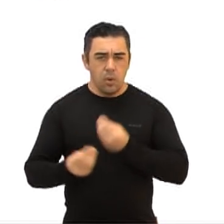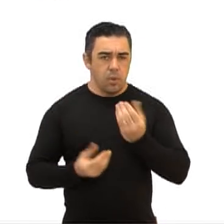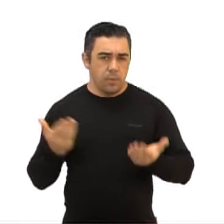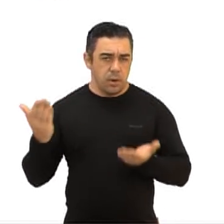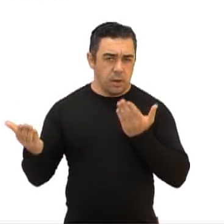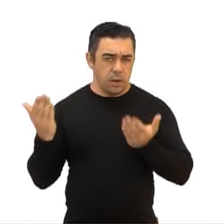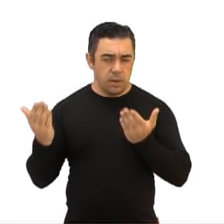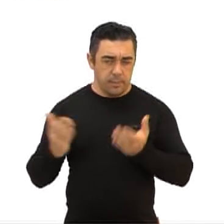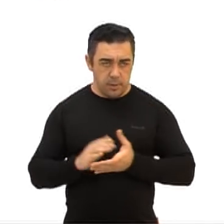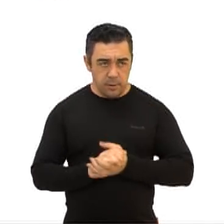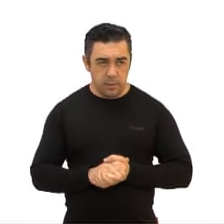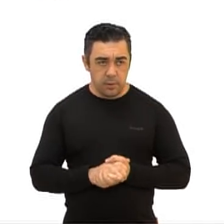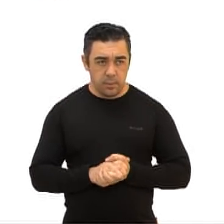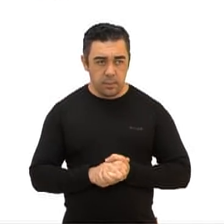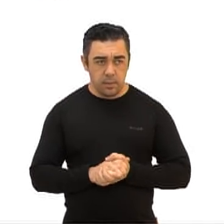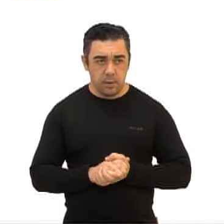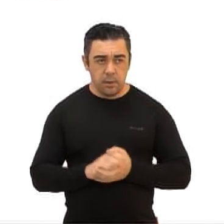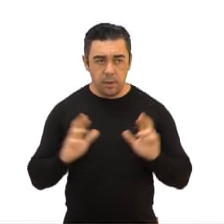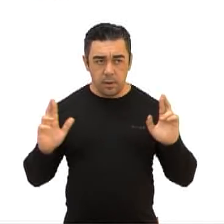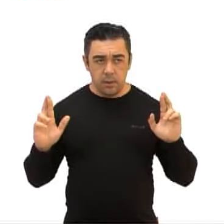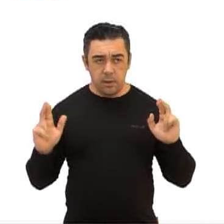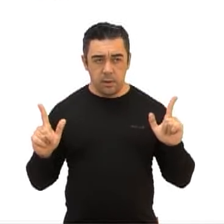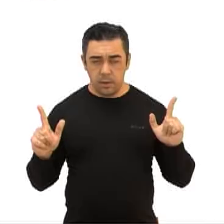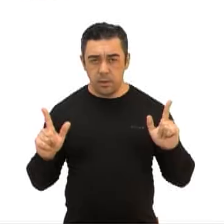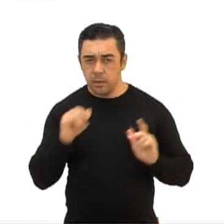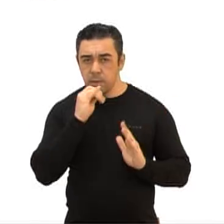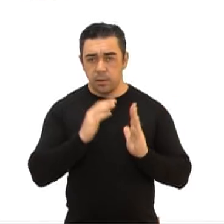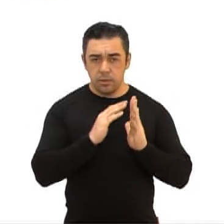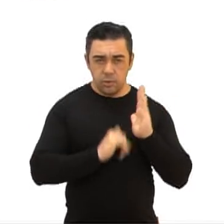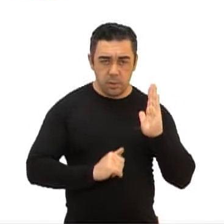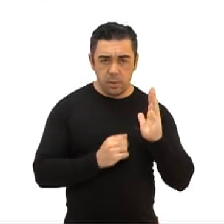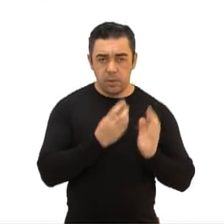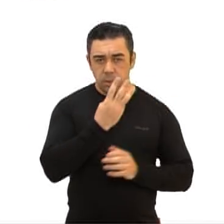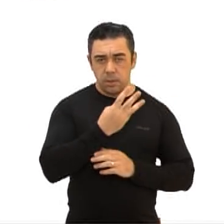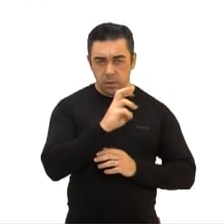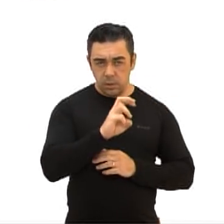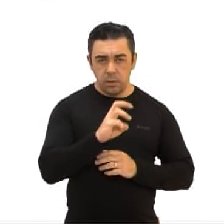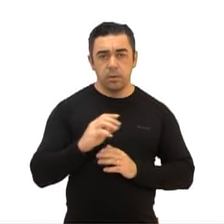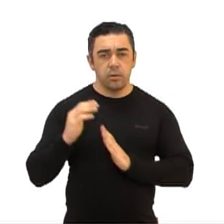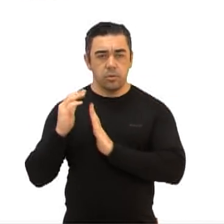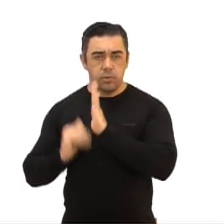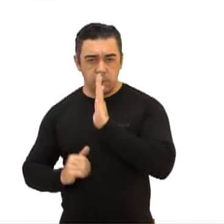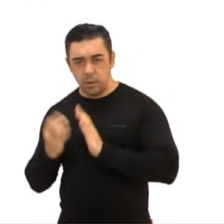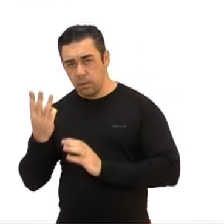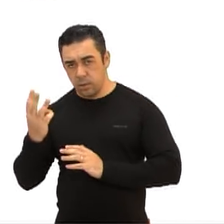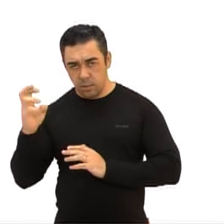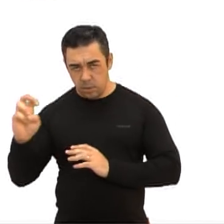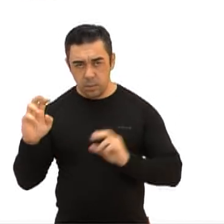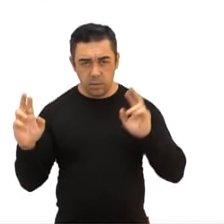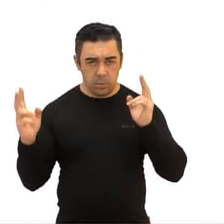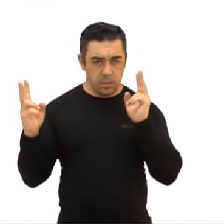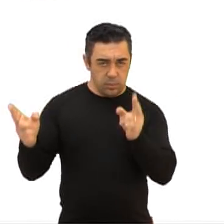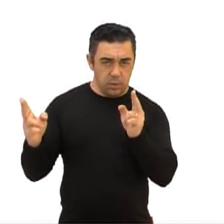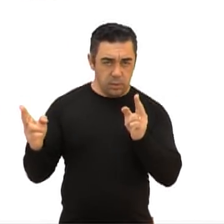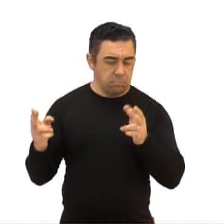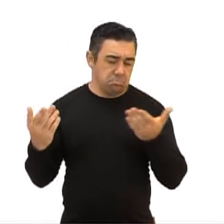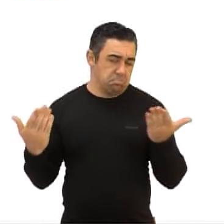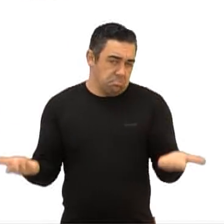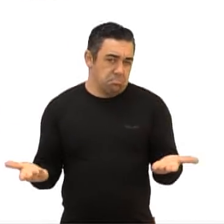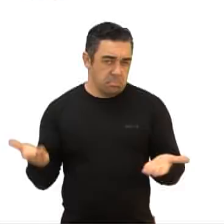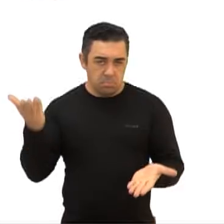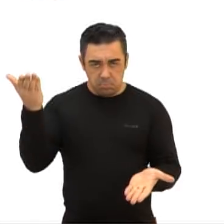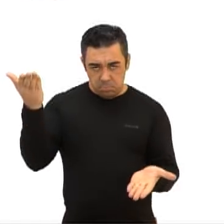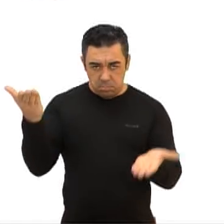nossa balança? Faz diferença se eu tirar 35 de um lado e 35 do outro? Não faz,